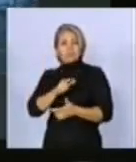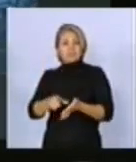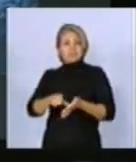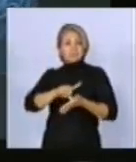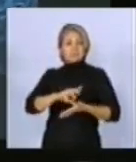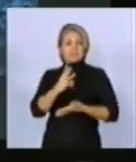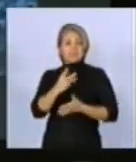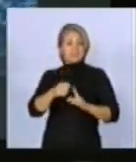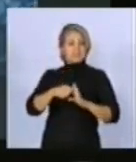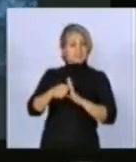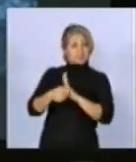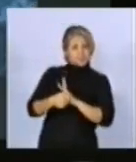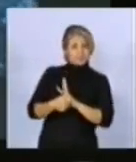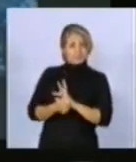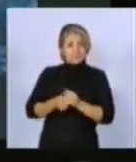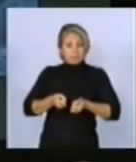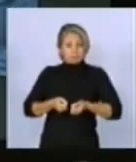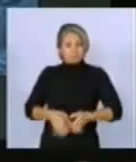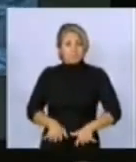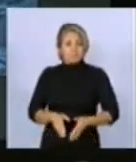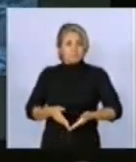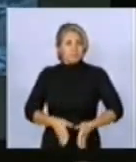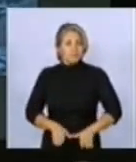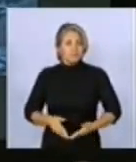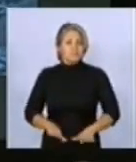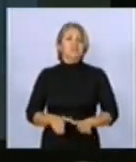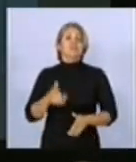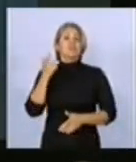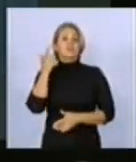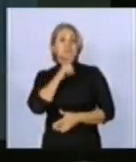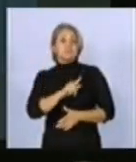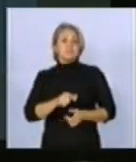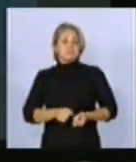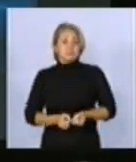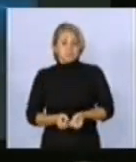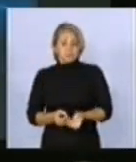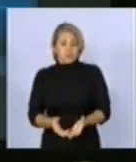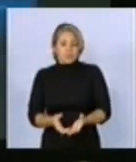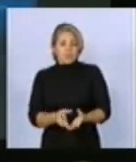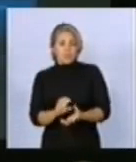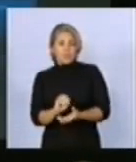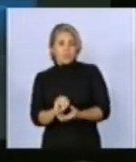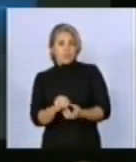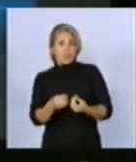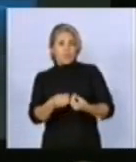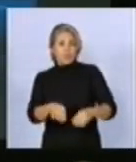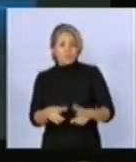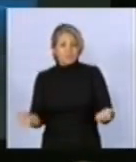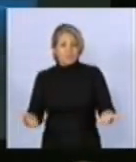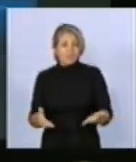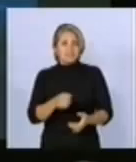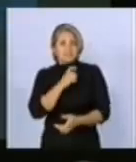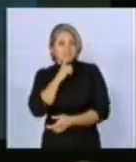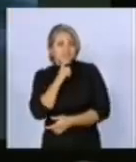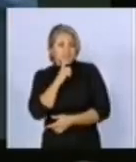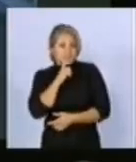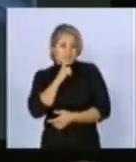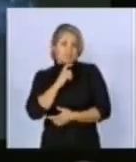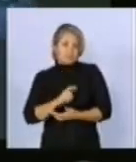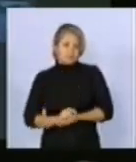meses o ciclo de reprodução e já estão começando a a colocar os ovos agora no Inverno vão nascer os filhotes antes da entrar da primavera